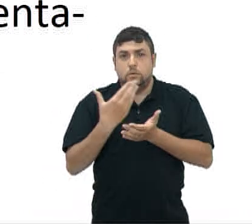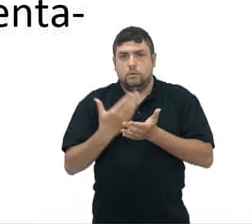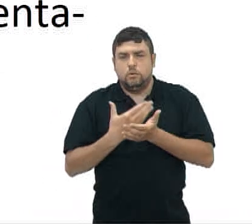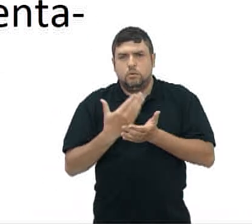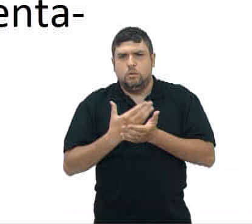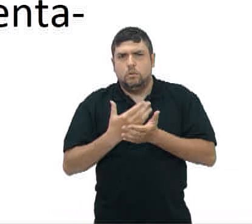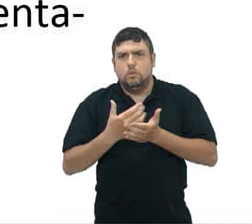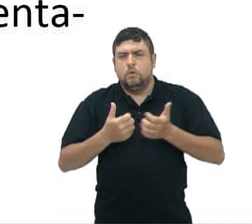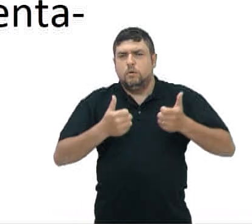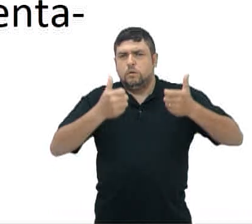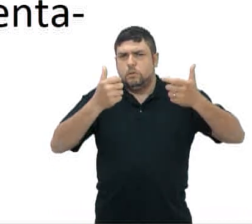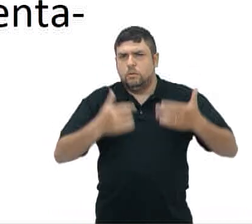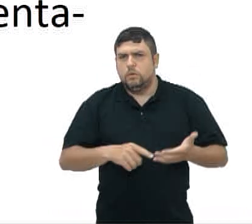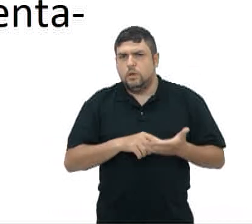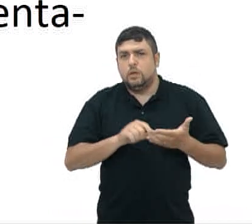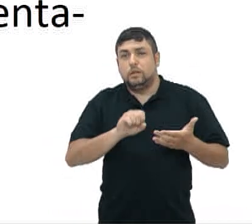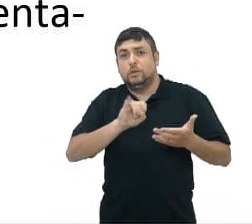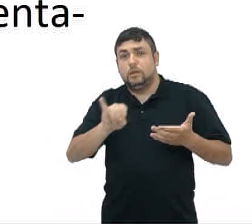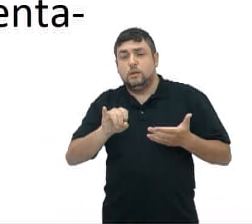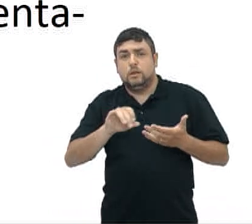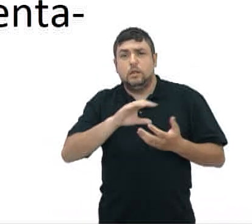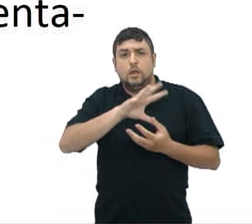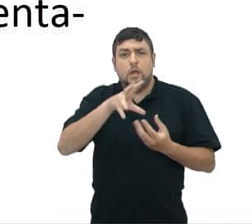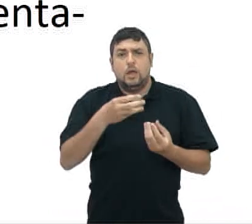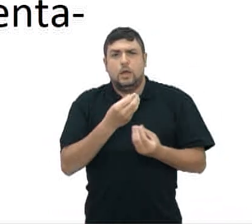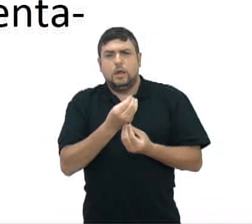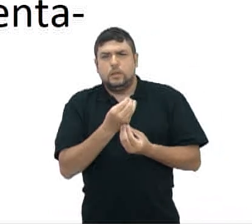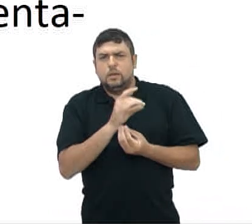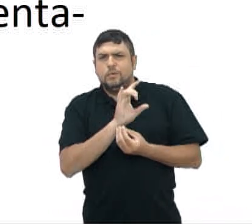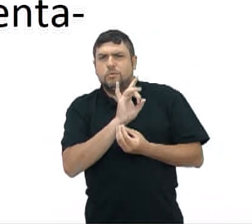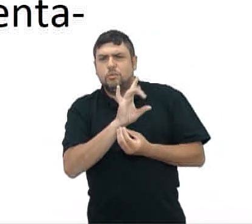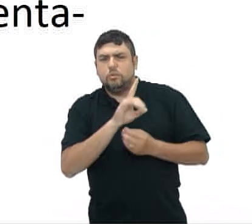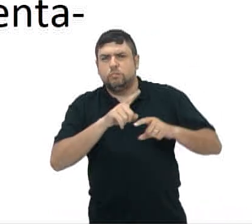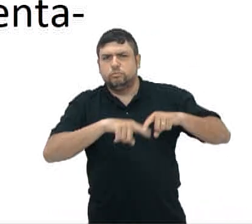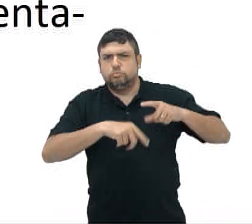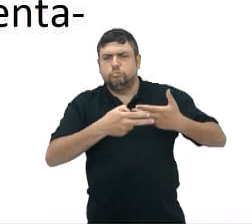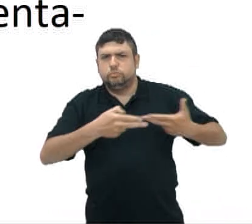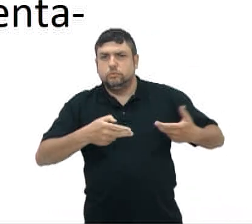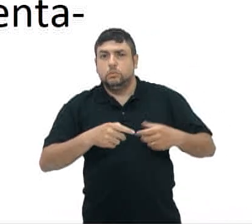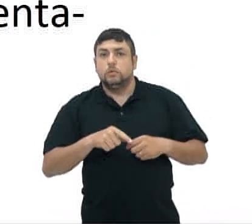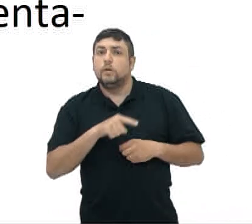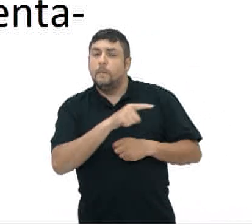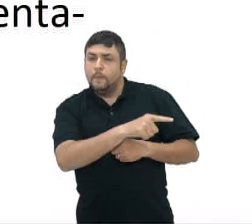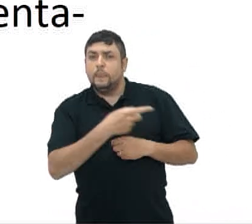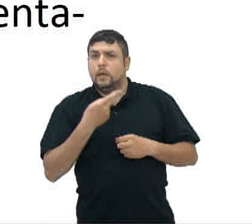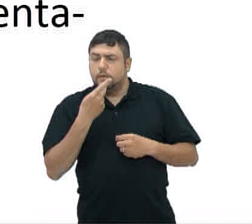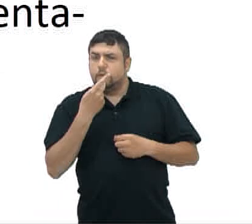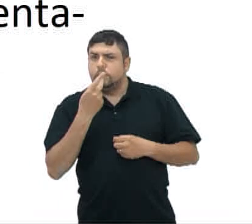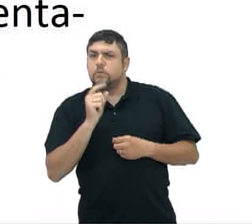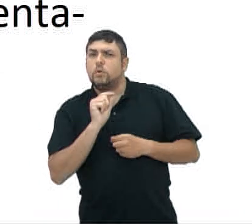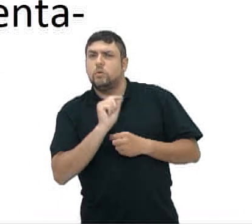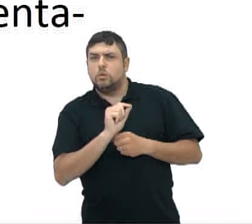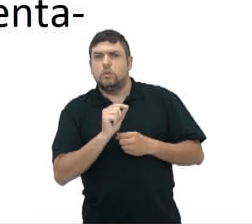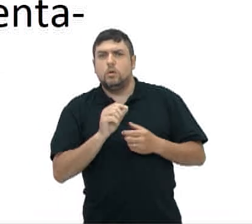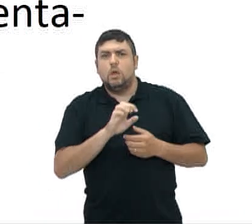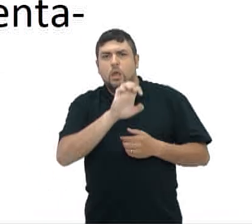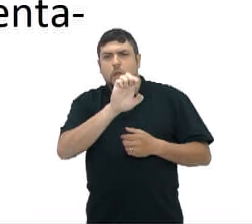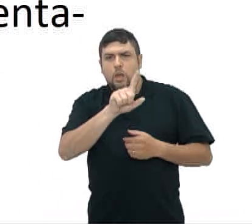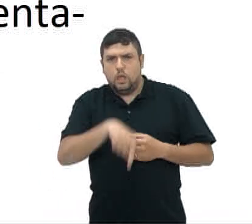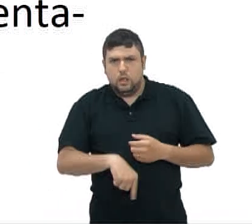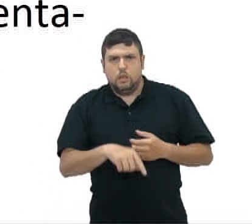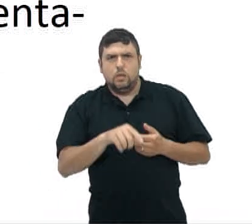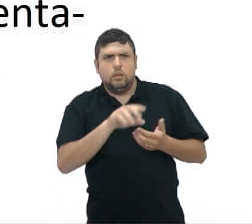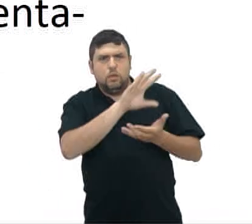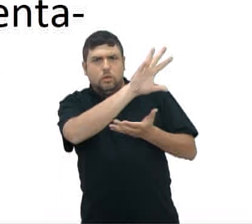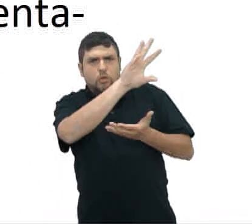discute se as obras de arte não seriam qualquer coisa além de objetos físicos, ele afirma que a intenção antecipa a visão de representação. Que